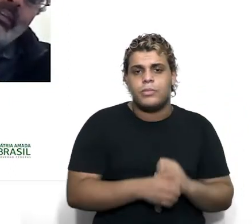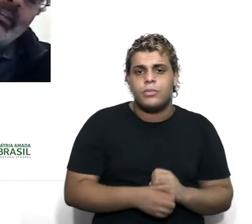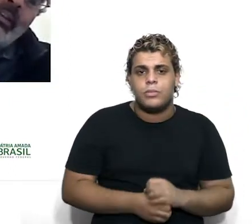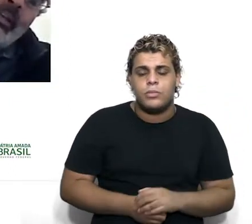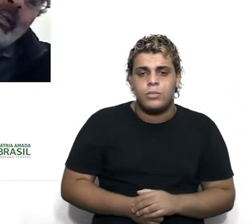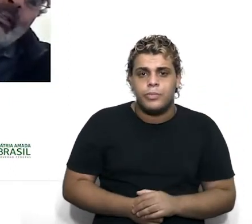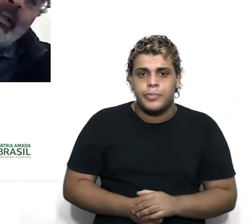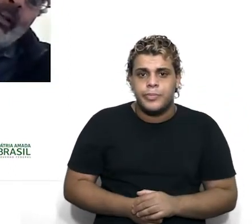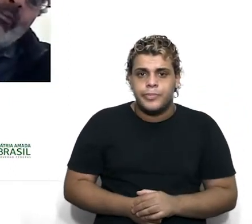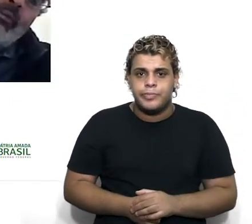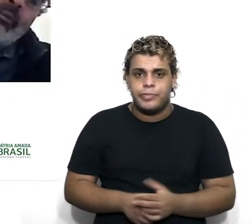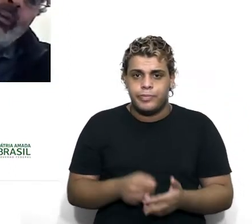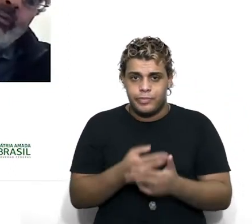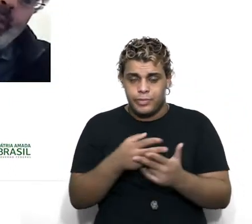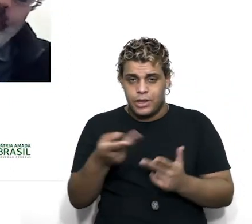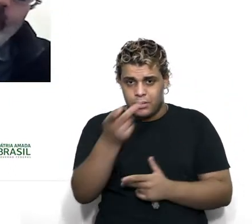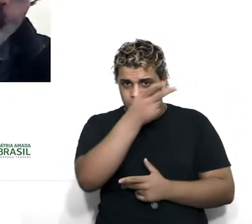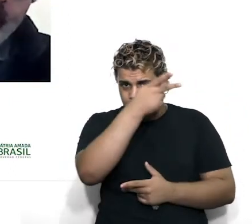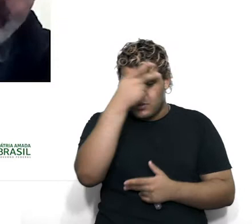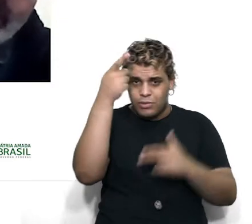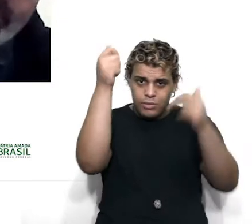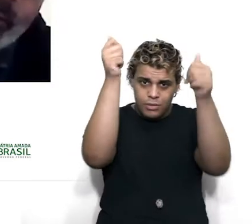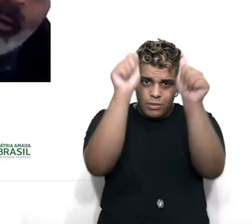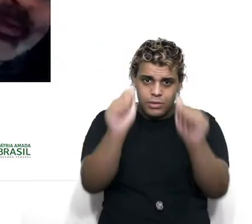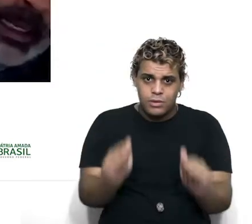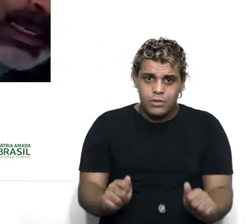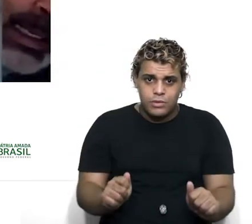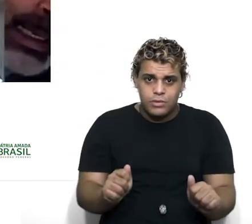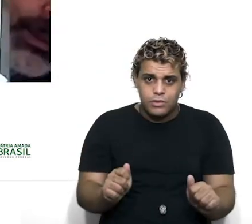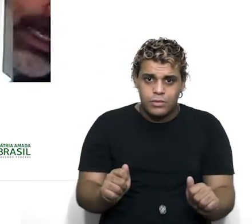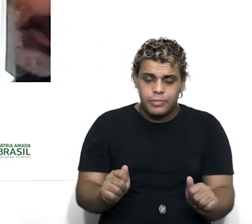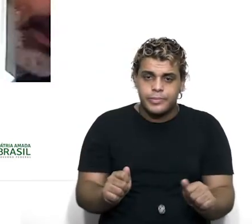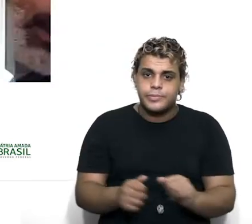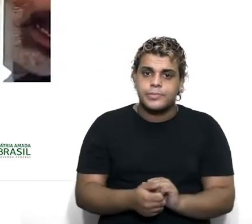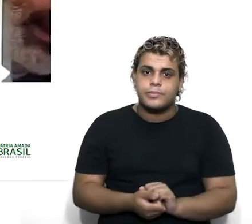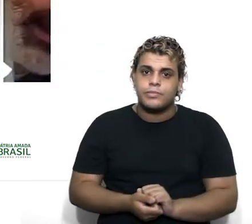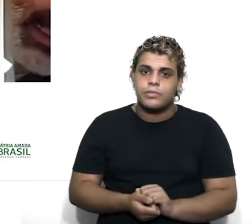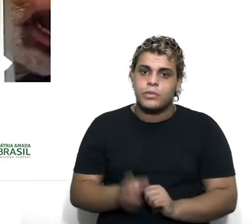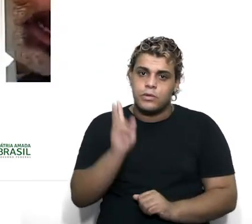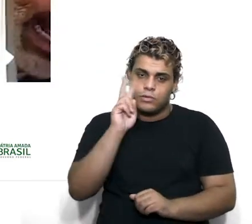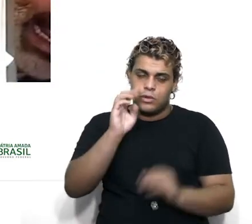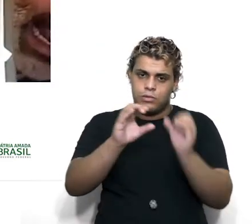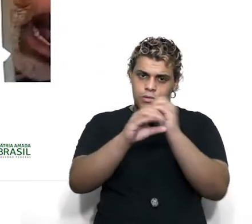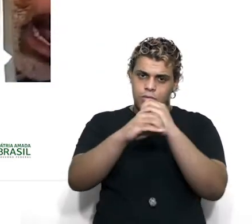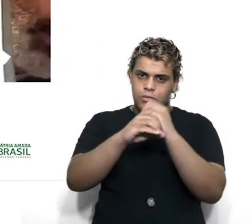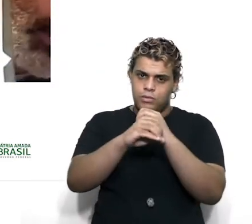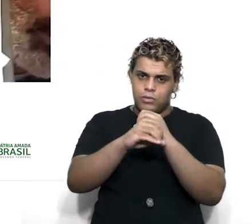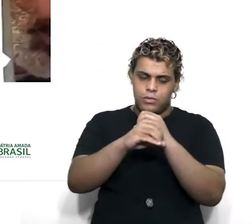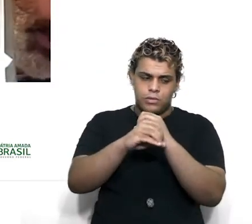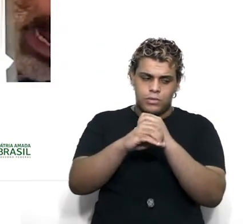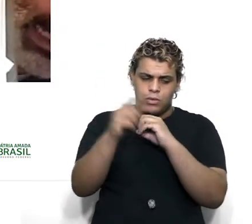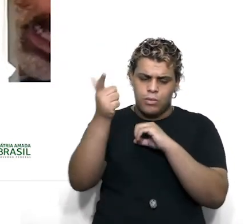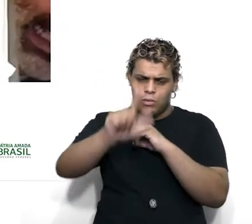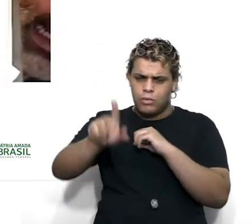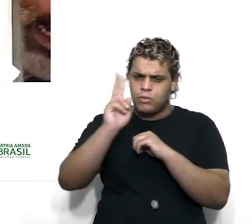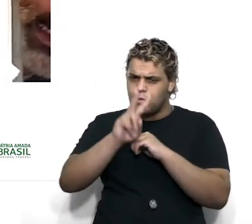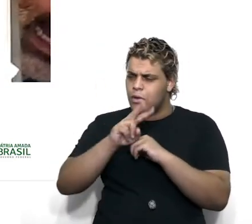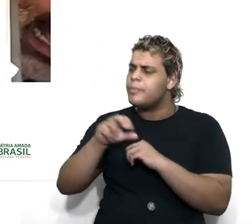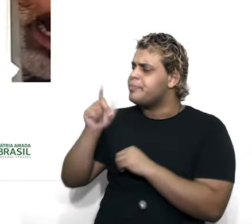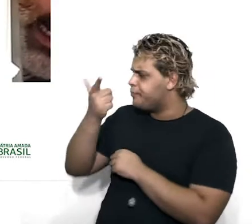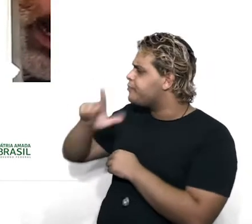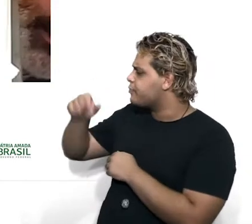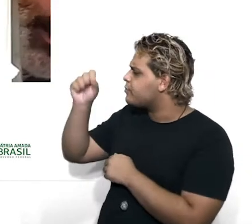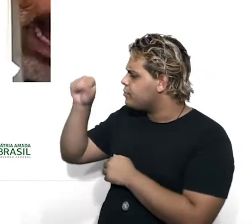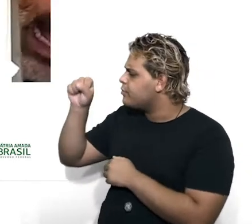de artistas que trabalha com fotografia. Por exemplo, aqui esta fotografia, não sei se conseguem ver. Consegue, dá para ver. Um homem a andar